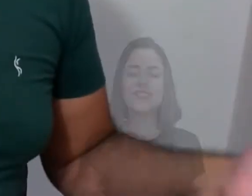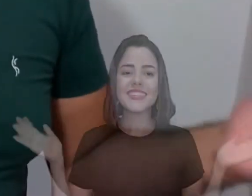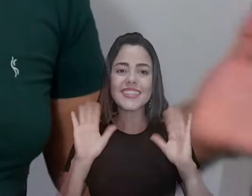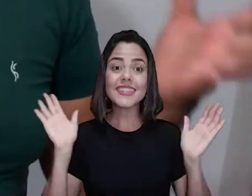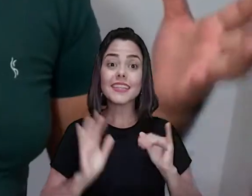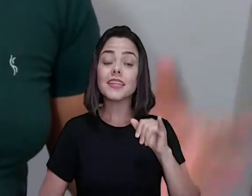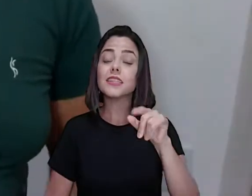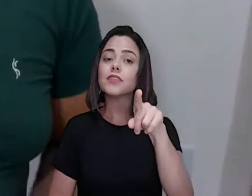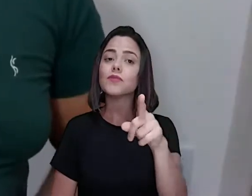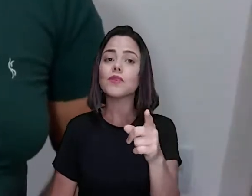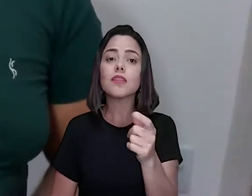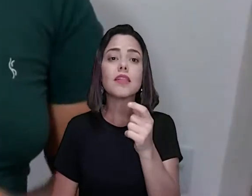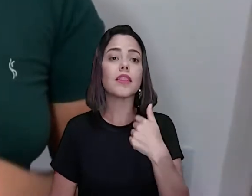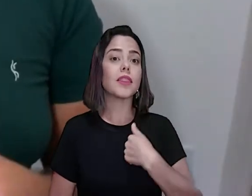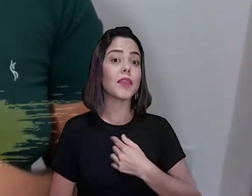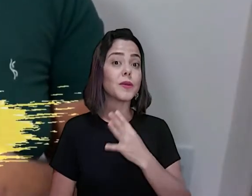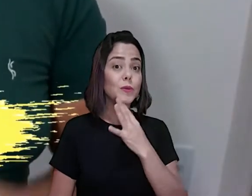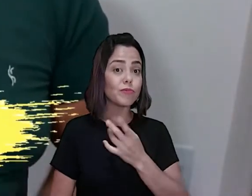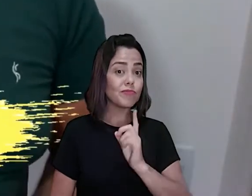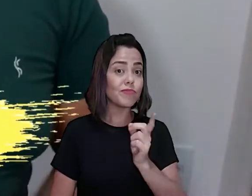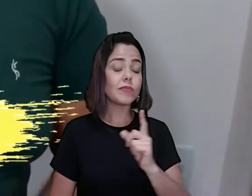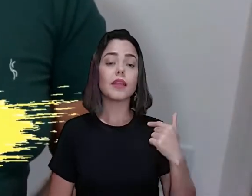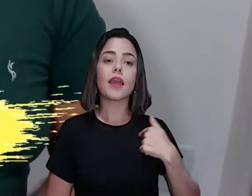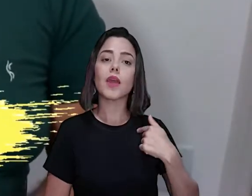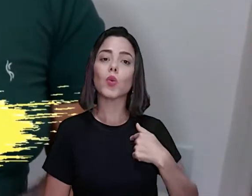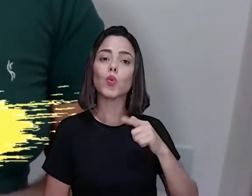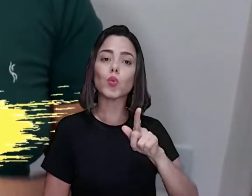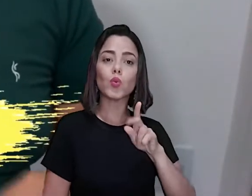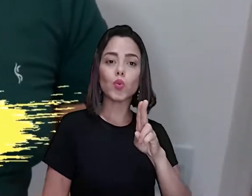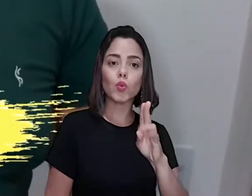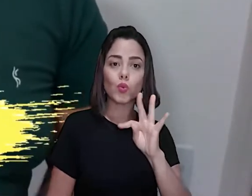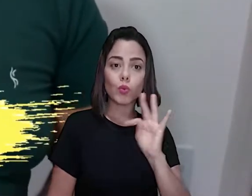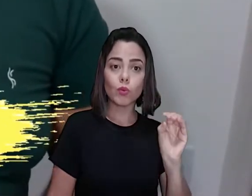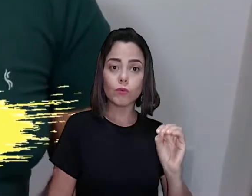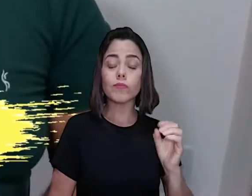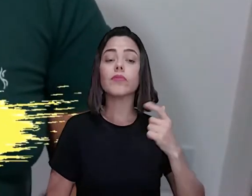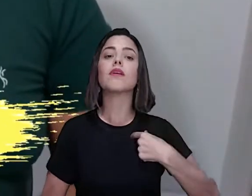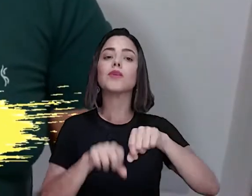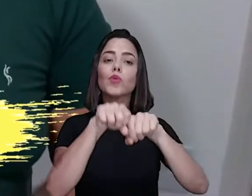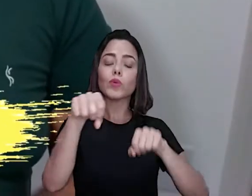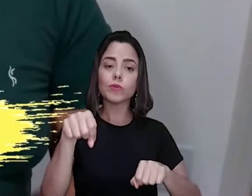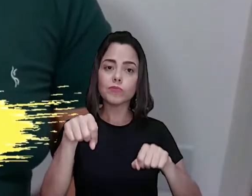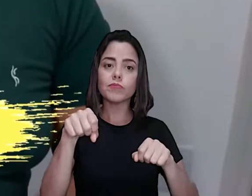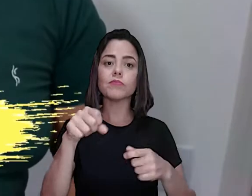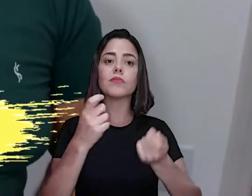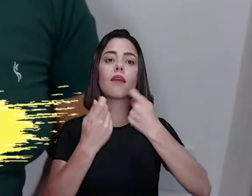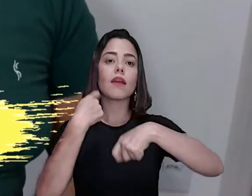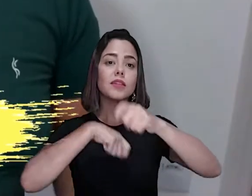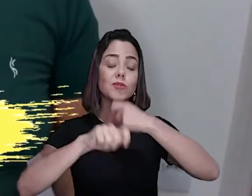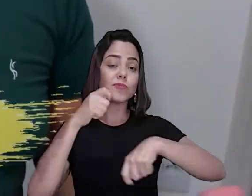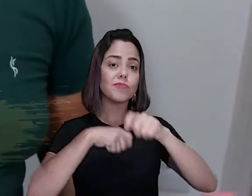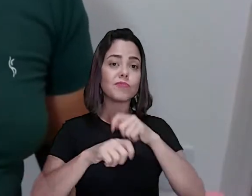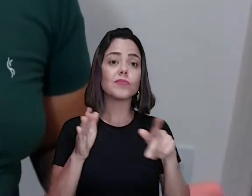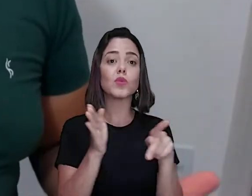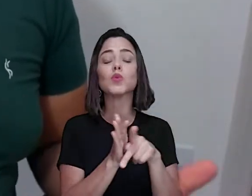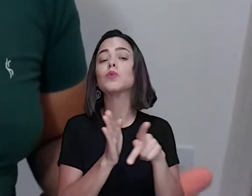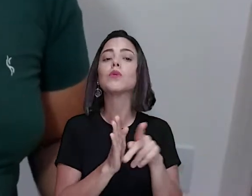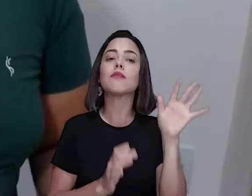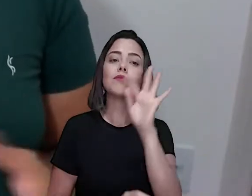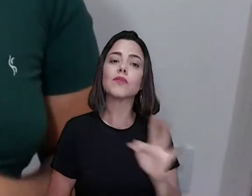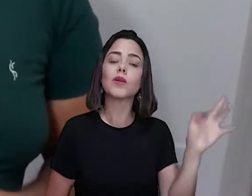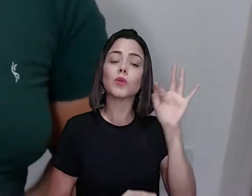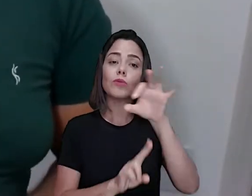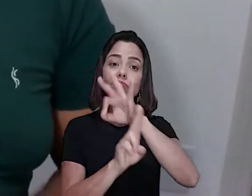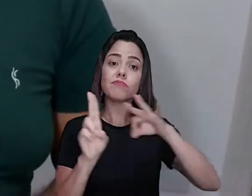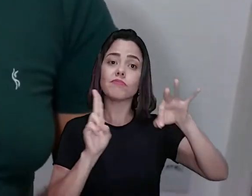Olá, se você ainda não me conhece, eu me chamo Guto, eu sou formado em administração pela UFSCar de Sorocaba e está começando mais um